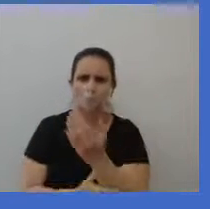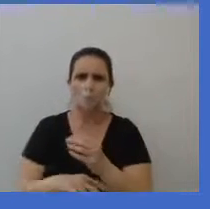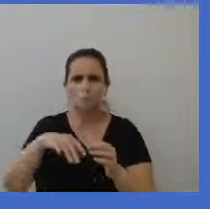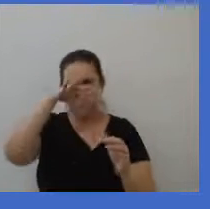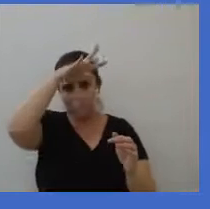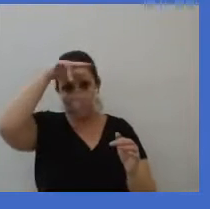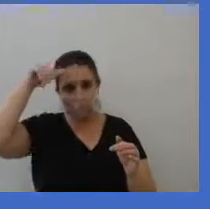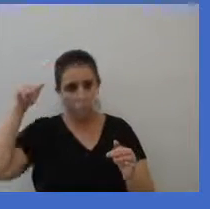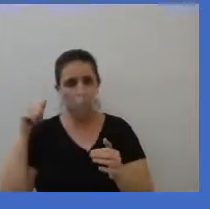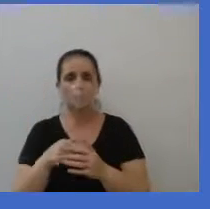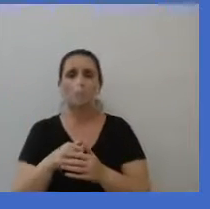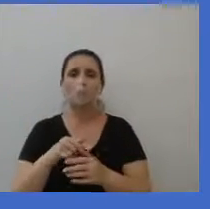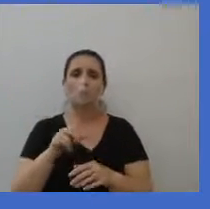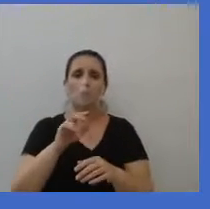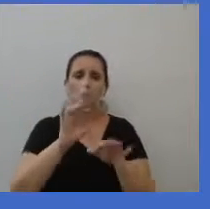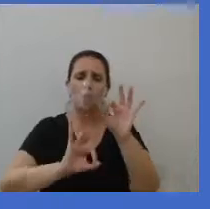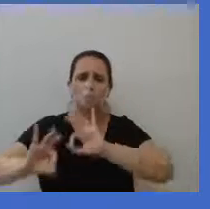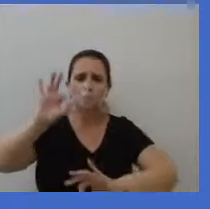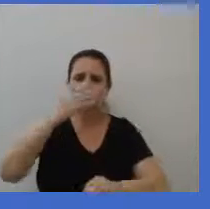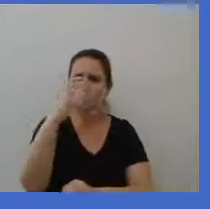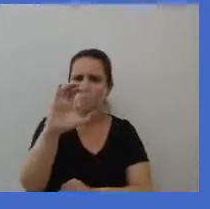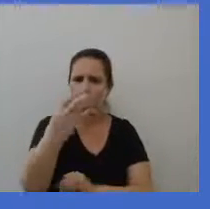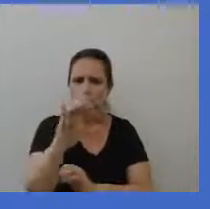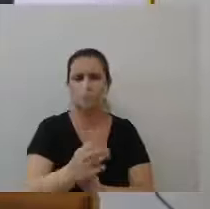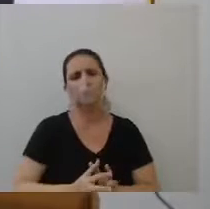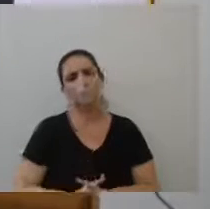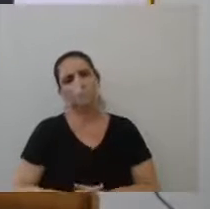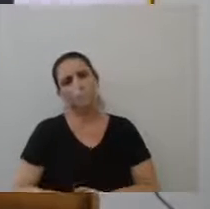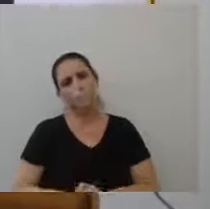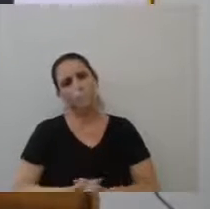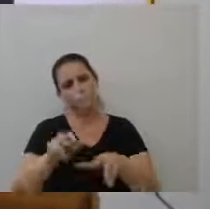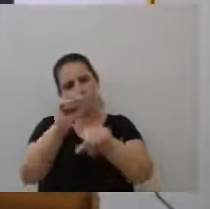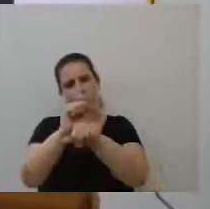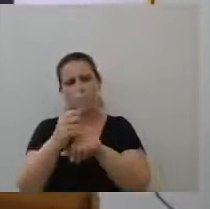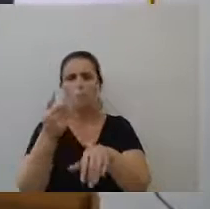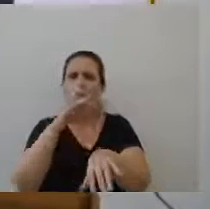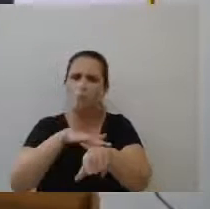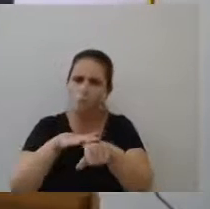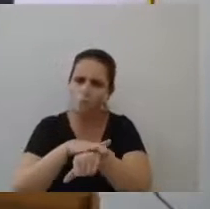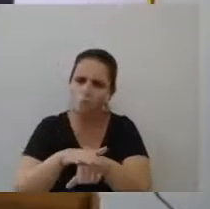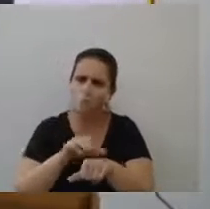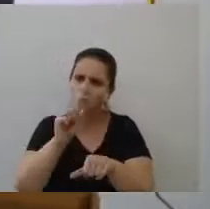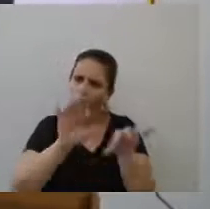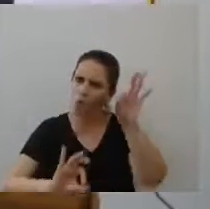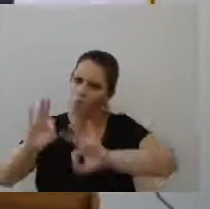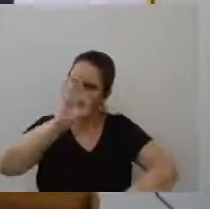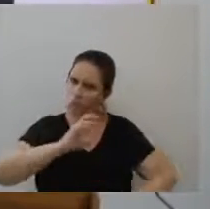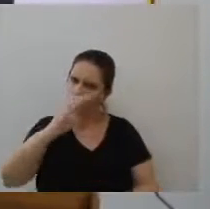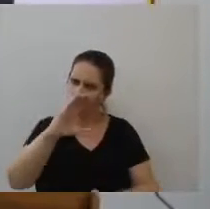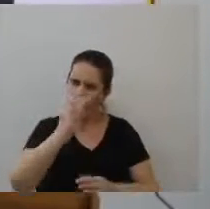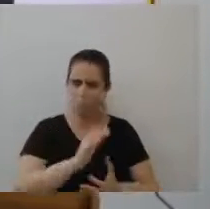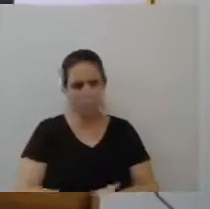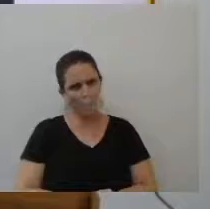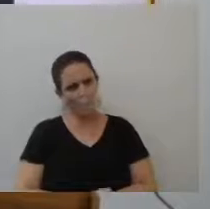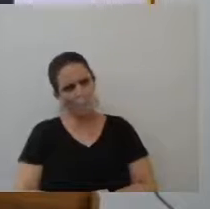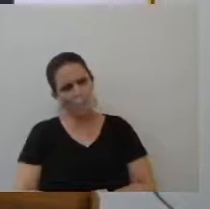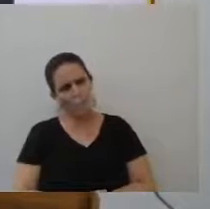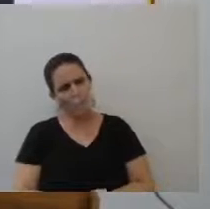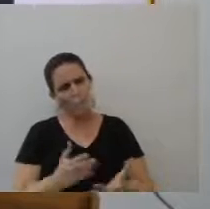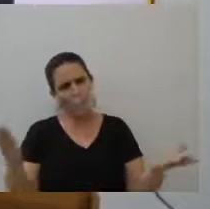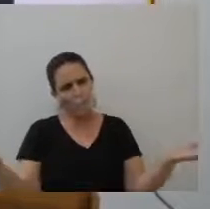com erro serão sempre mentirosas. Não estou dizendo isso. A pessoa pode cometer erros de português e está dizendo